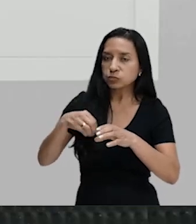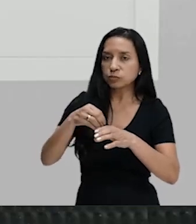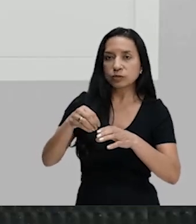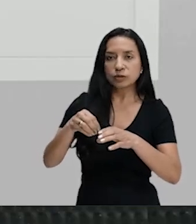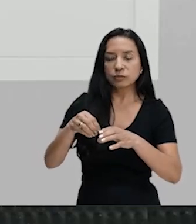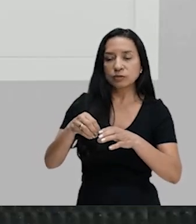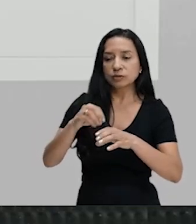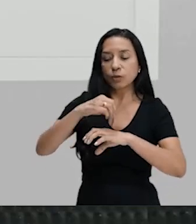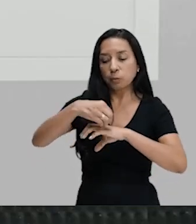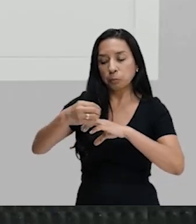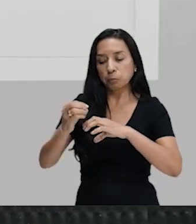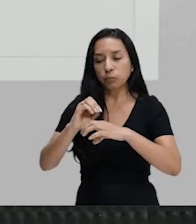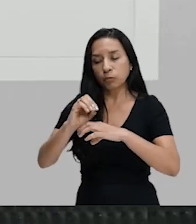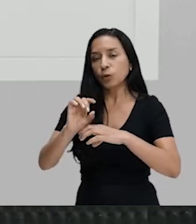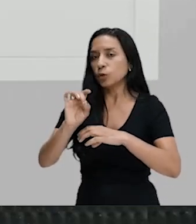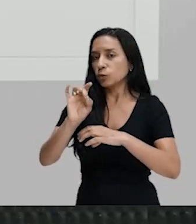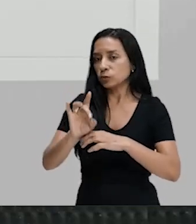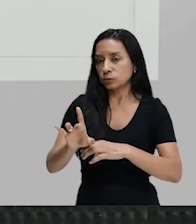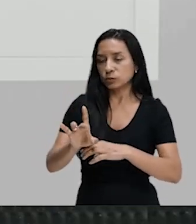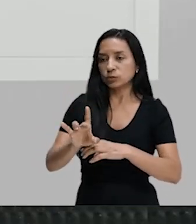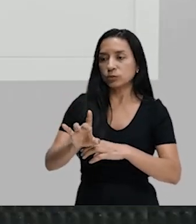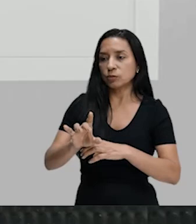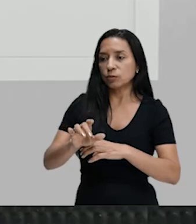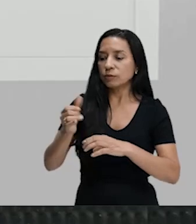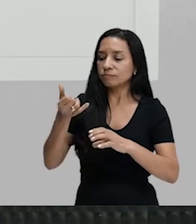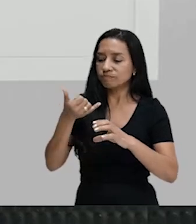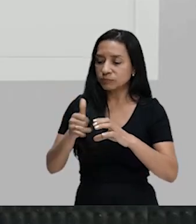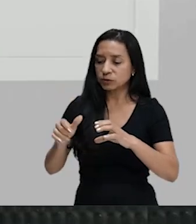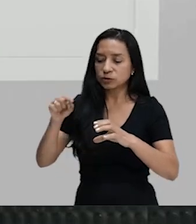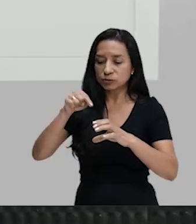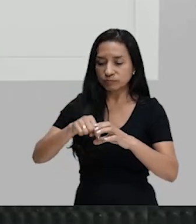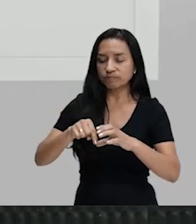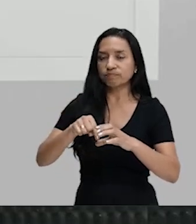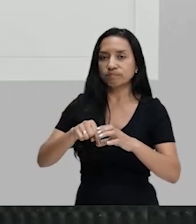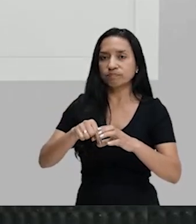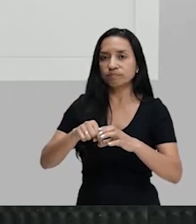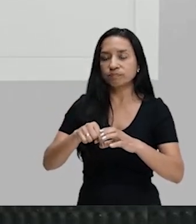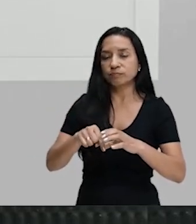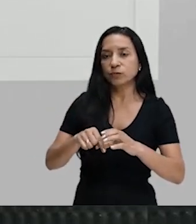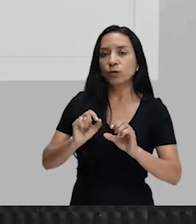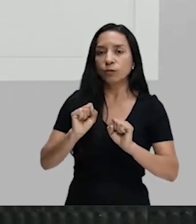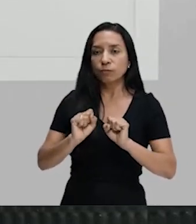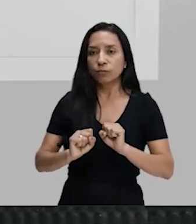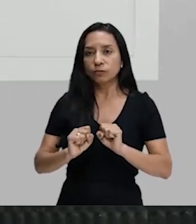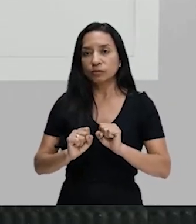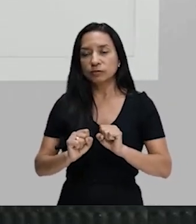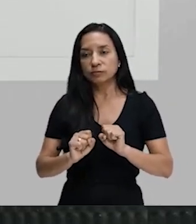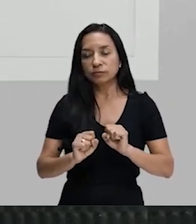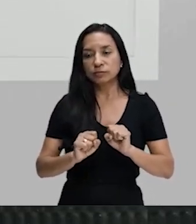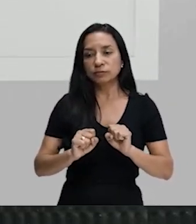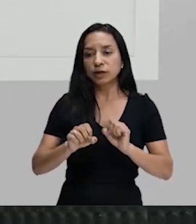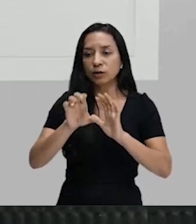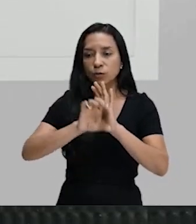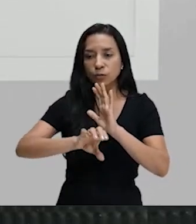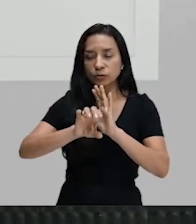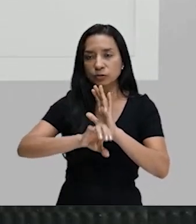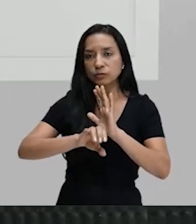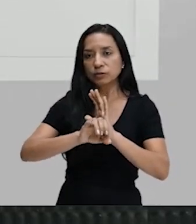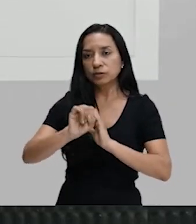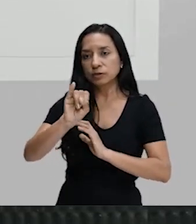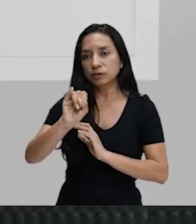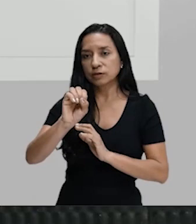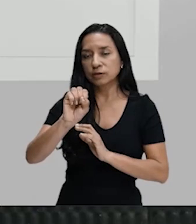Ou seja, é utilizado apenas para energia interna. Ok? Então nós podemos aqui definir que na